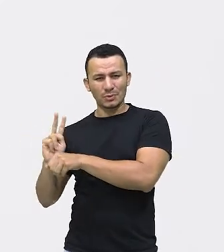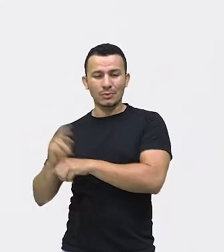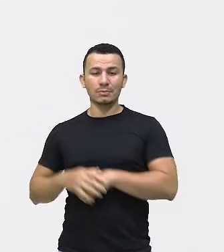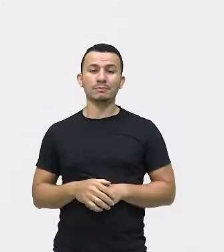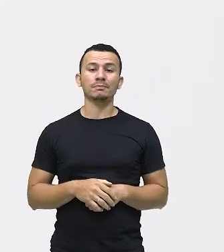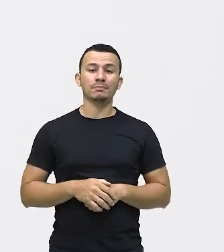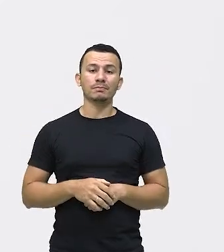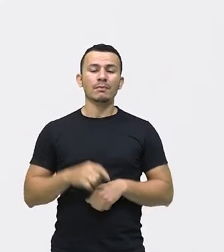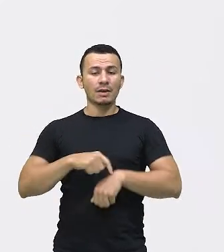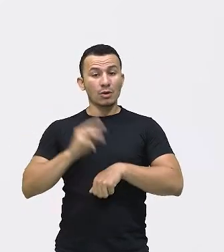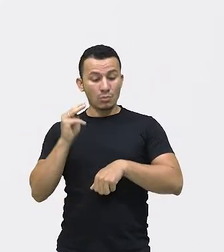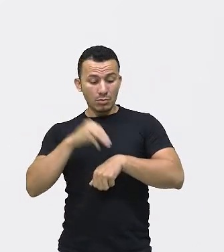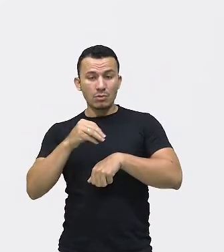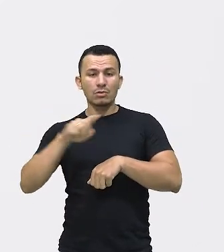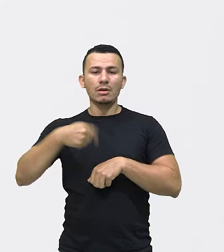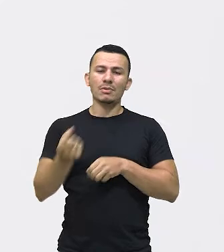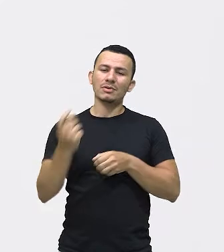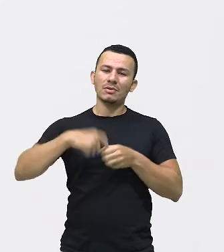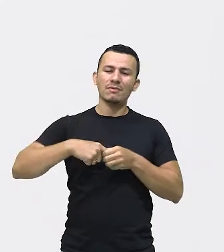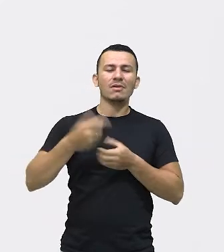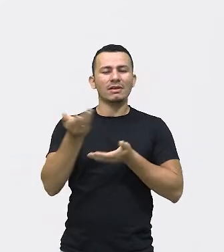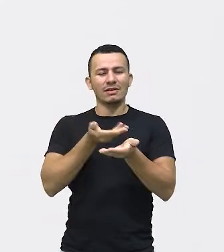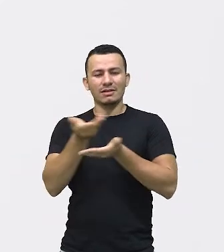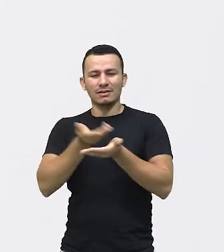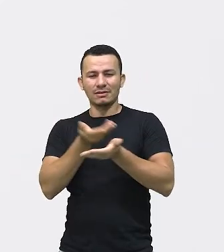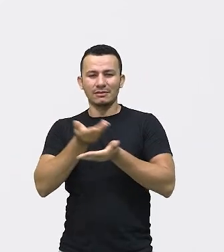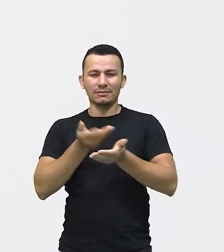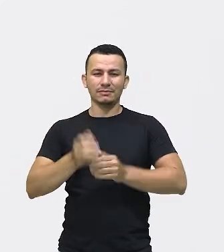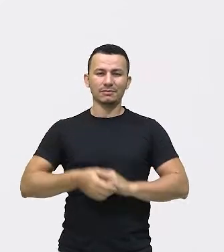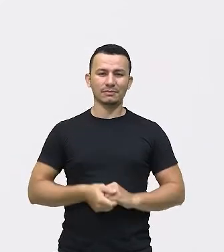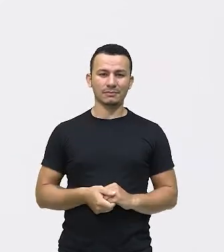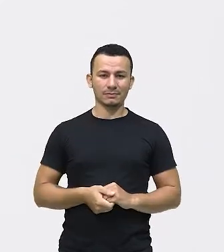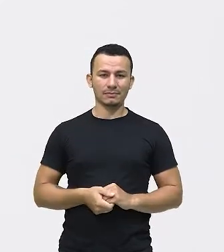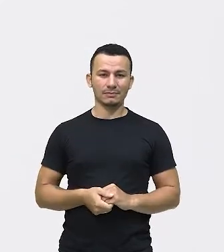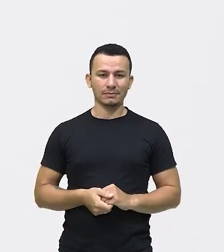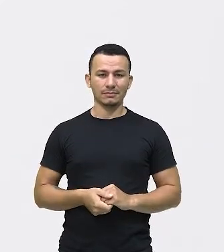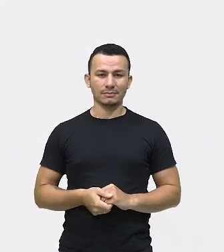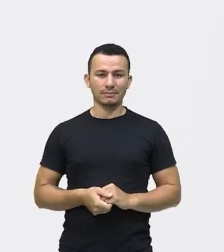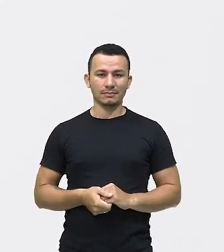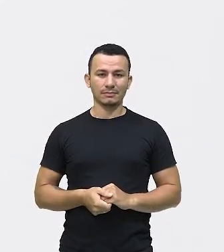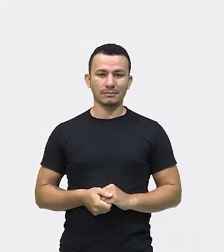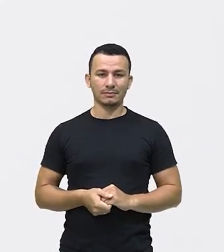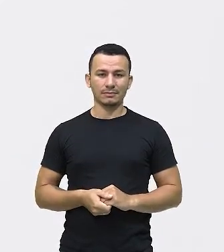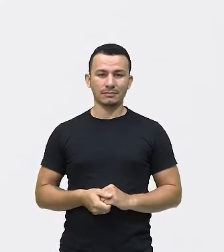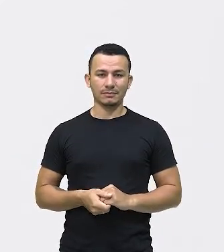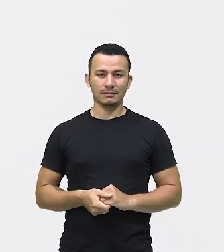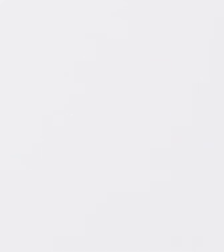pouquinho a questão e daqui a pouco a gente retorna aí para fazer a correção dela.